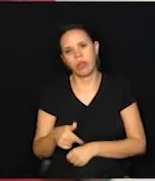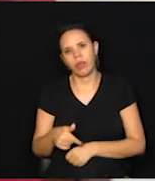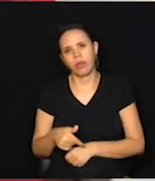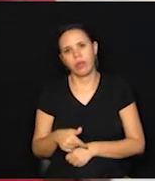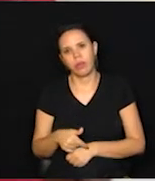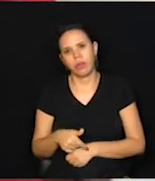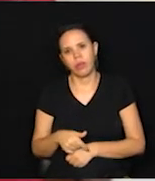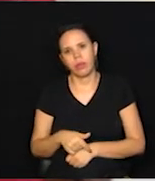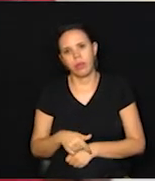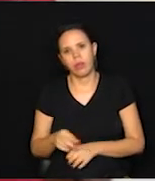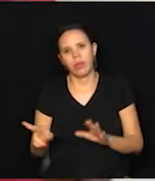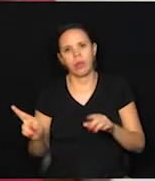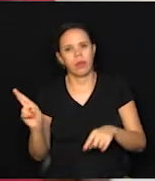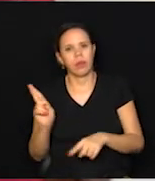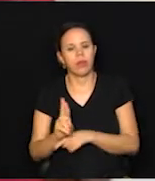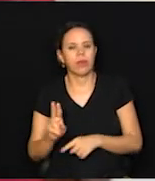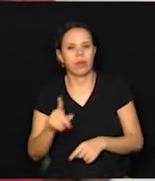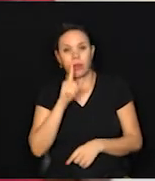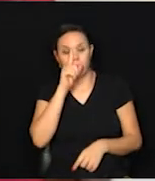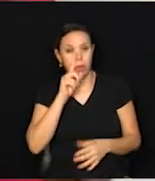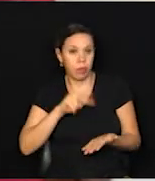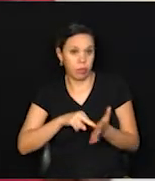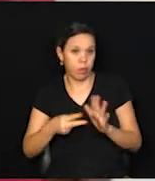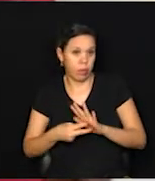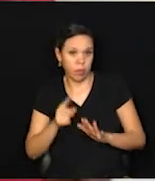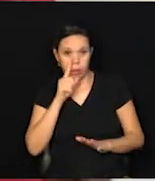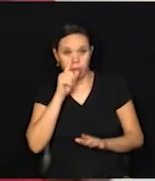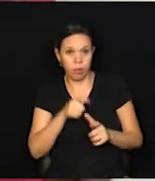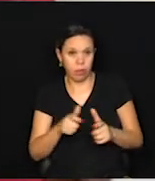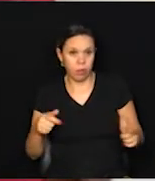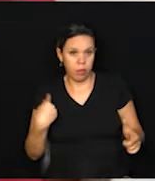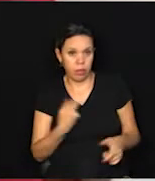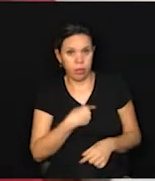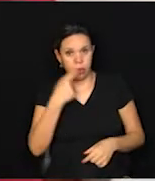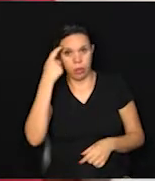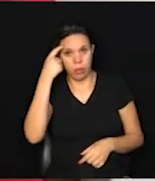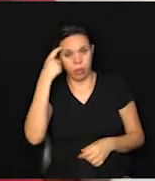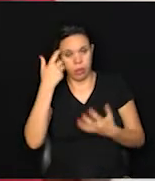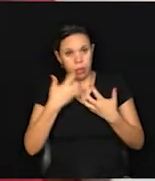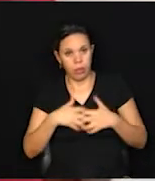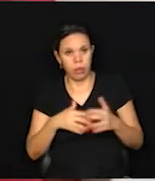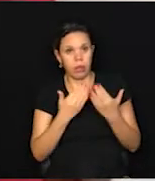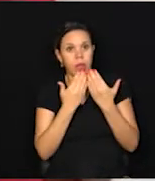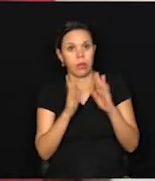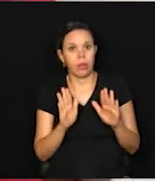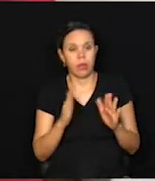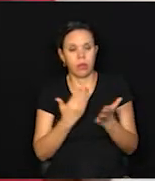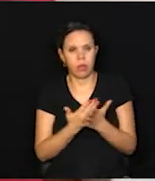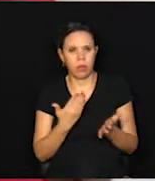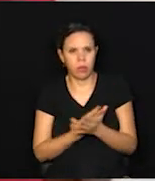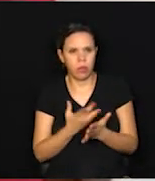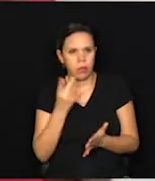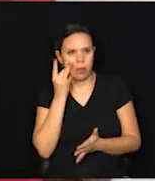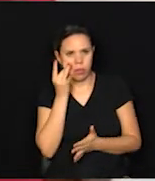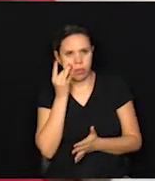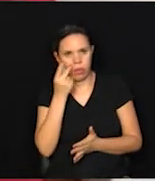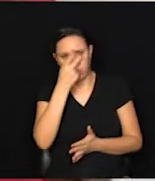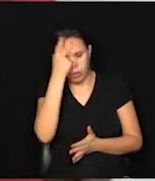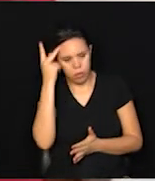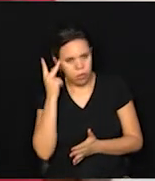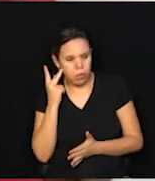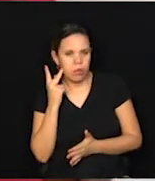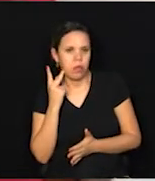só, representa um risco muito maior do que a gente pensar na abertura das aulas com população